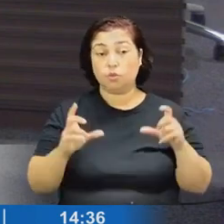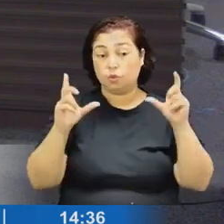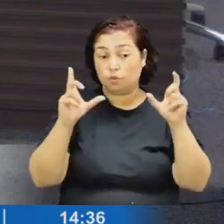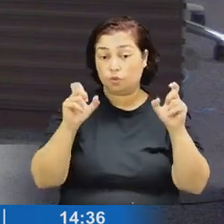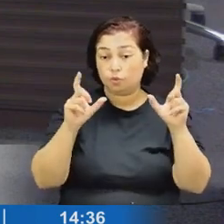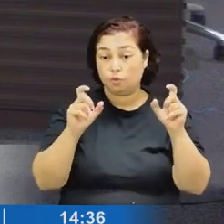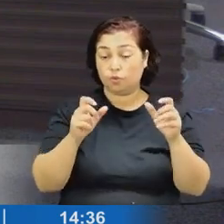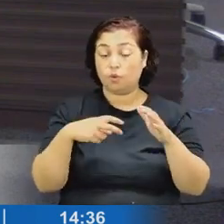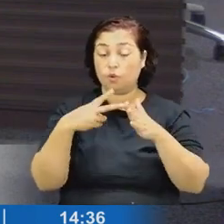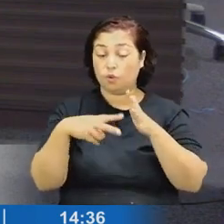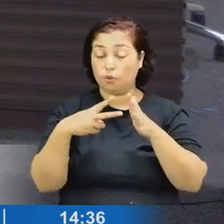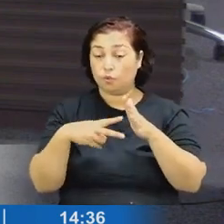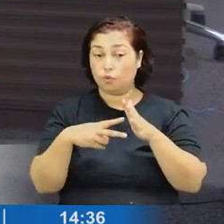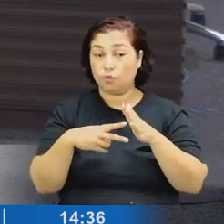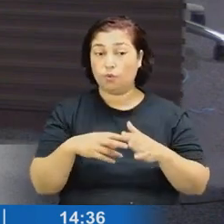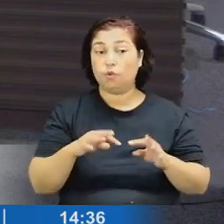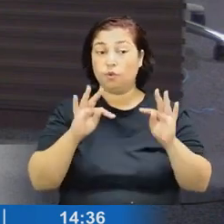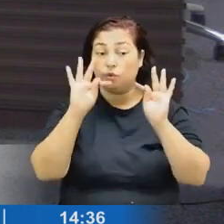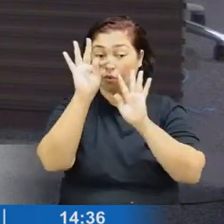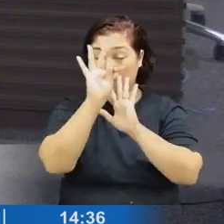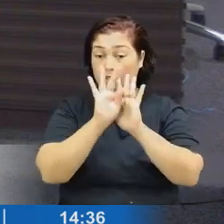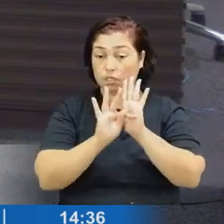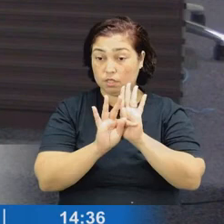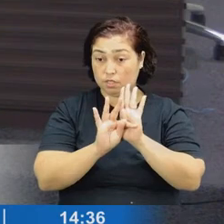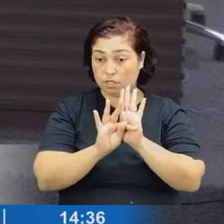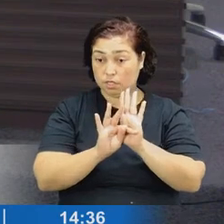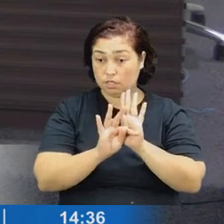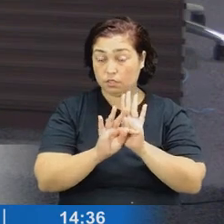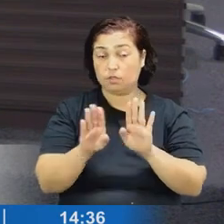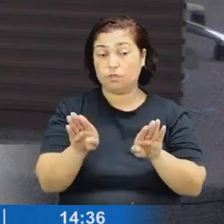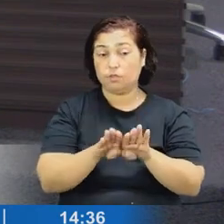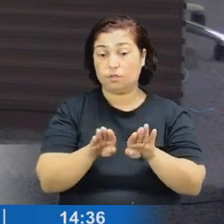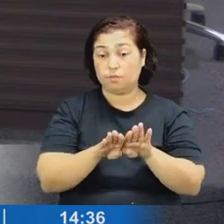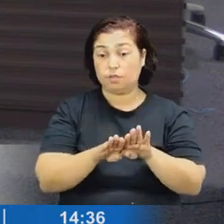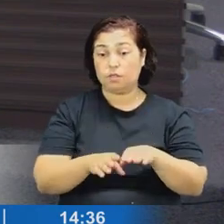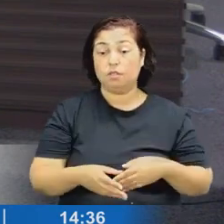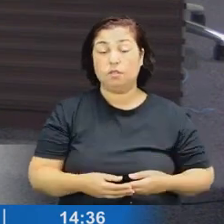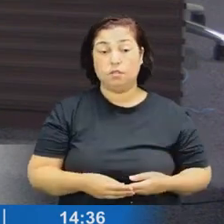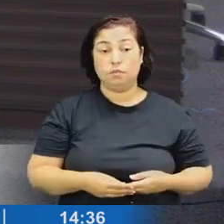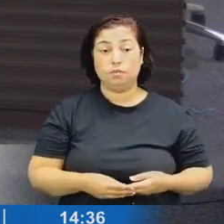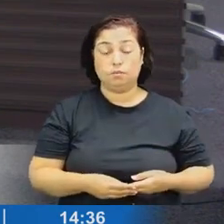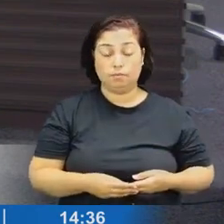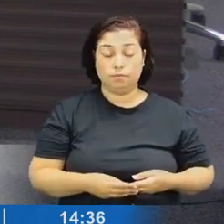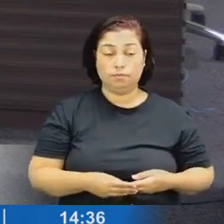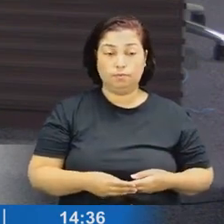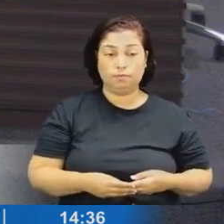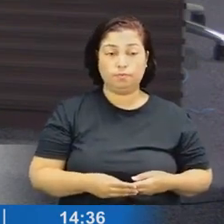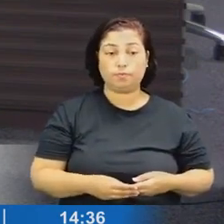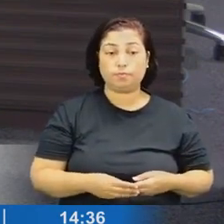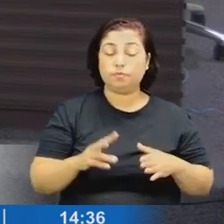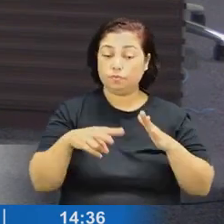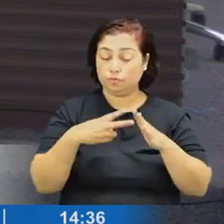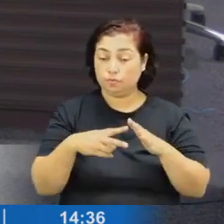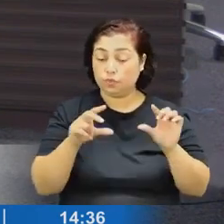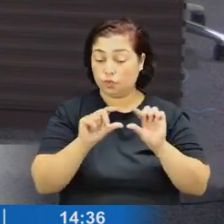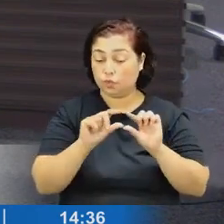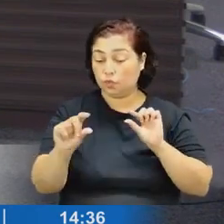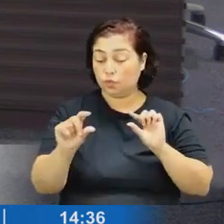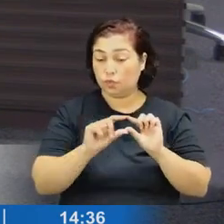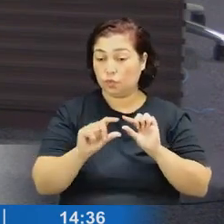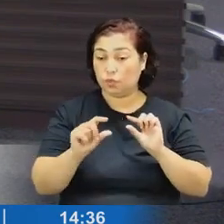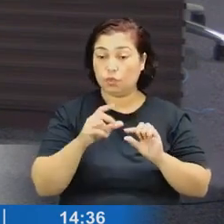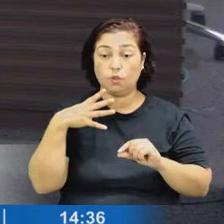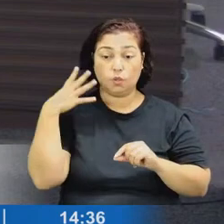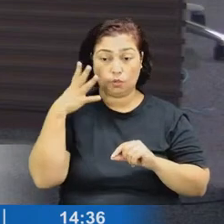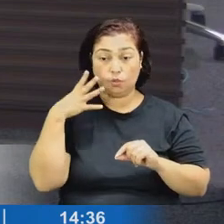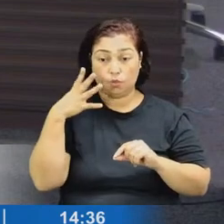com vídeo com texto Porque toda foto tem uma legenda né todo vídeo tem uma legenda todo vídeo pode ser pode ter um